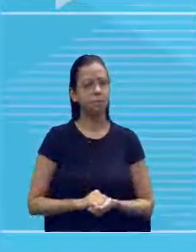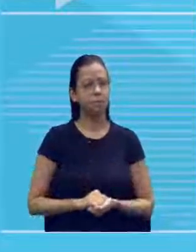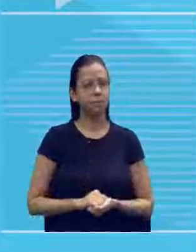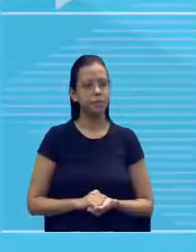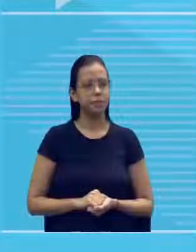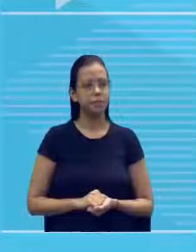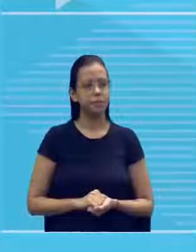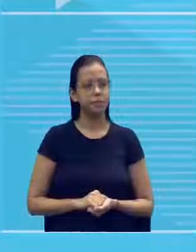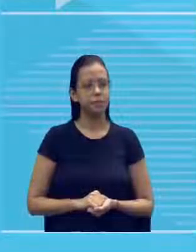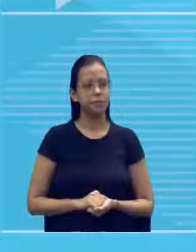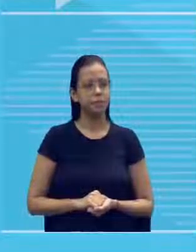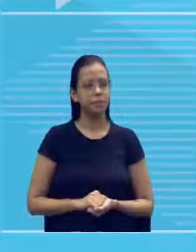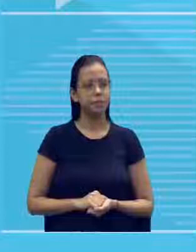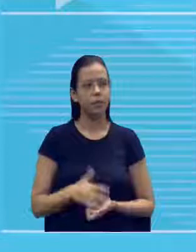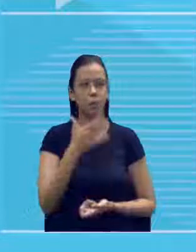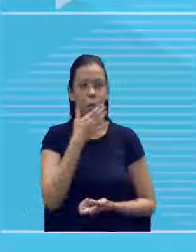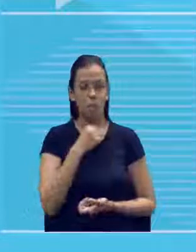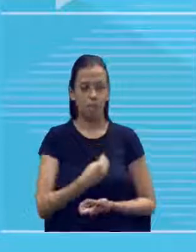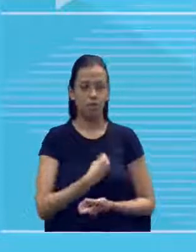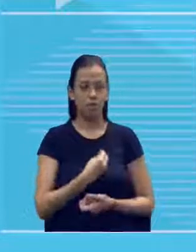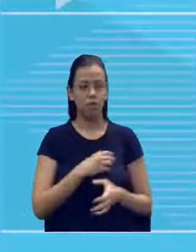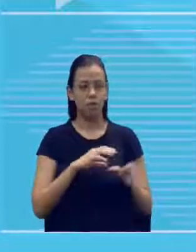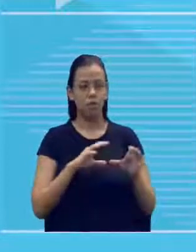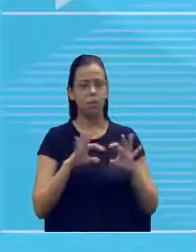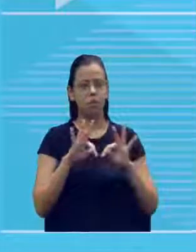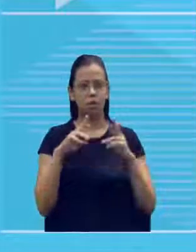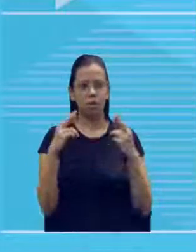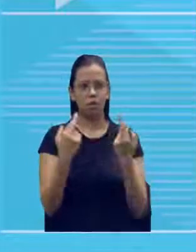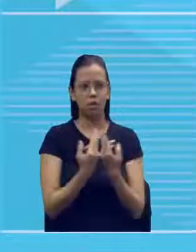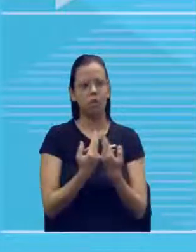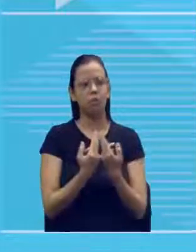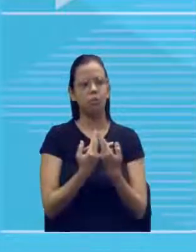homens, vivendo em tribos isoladas,